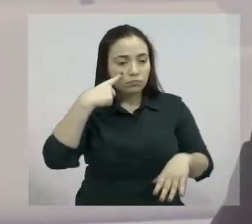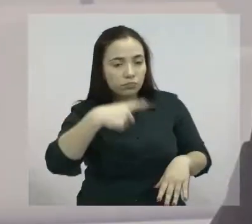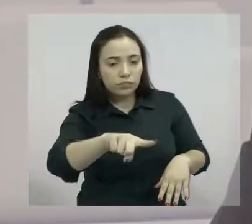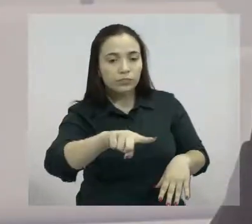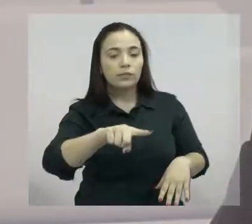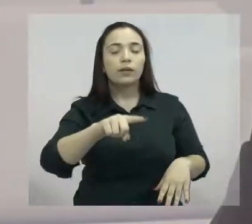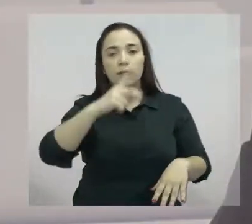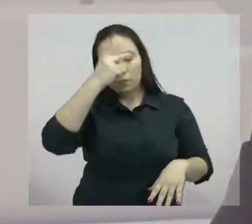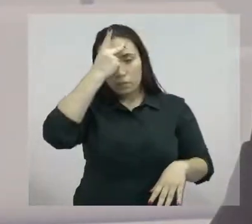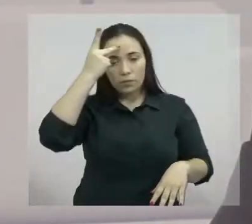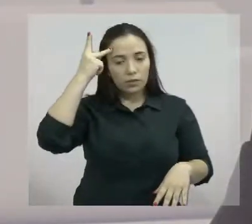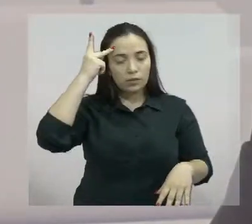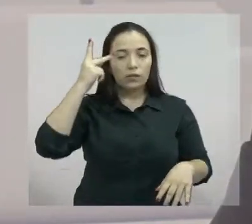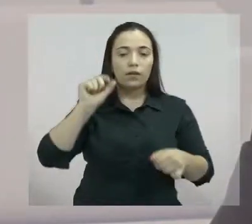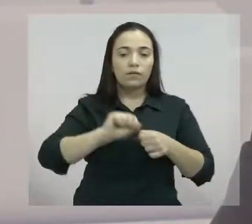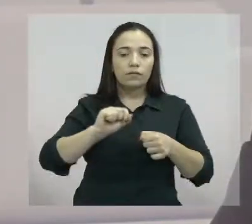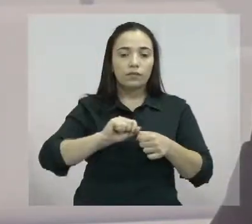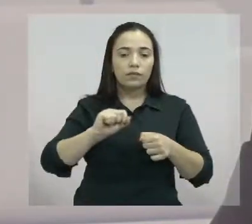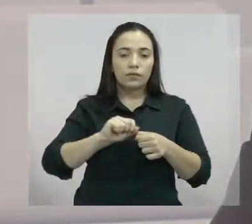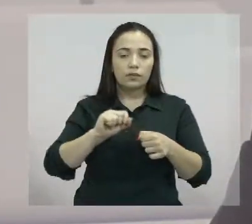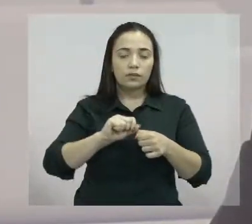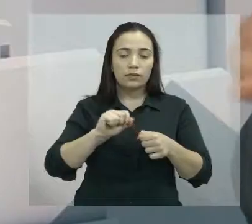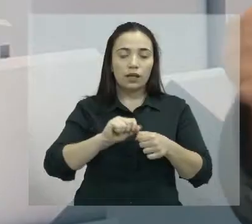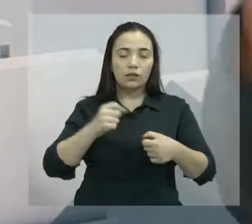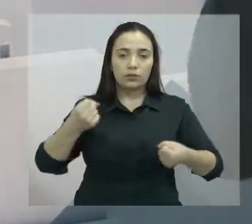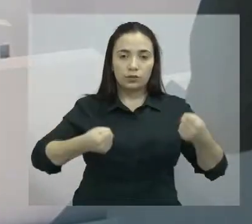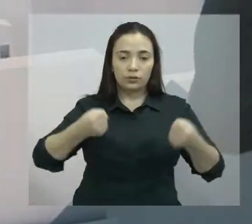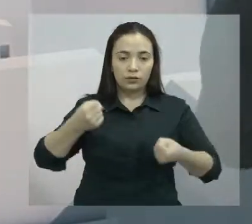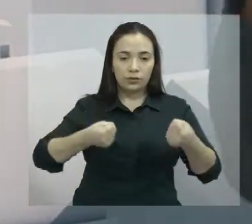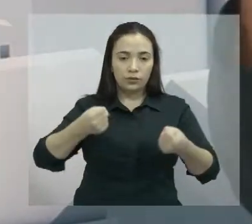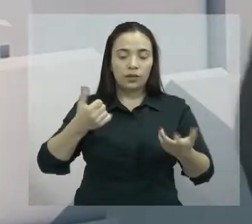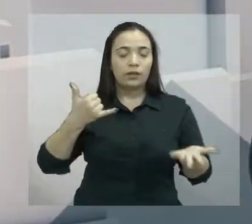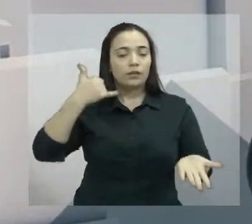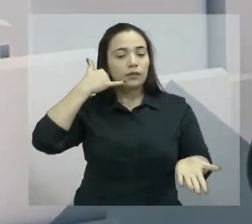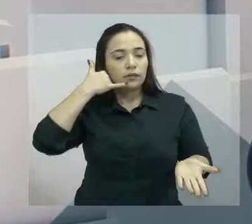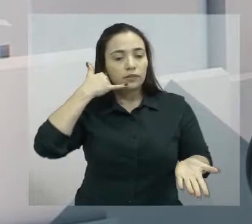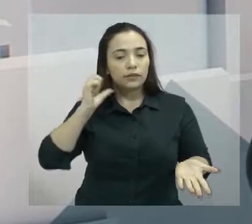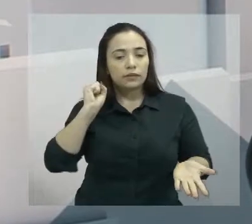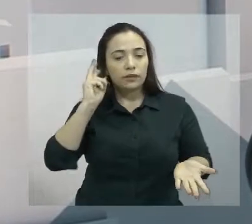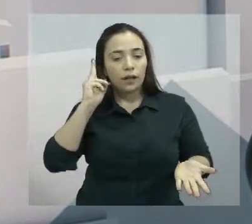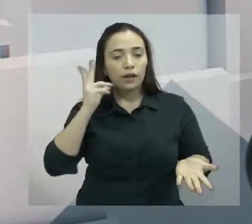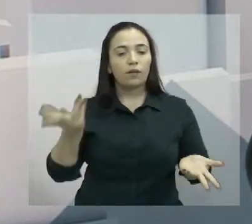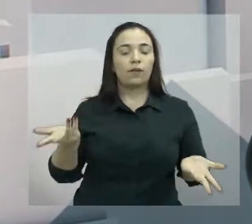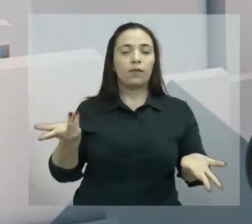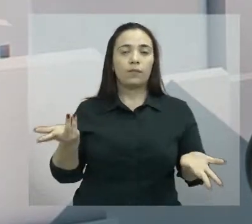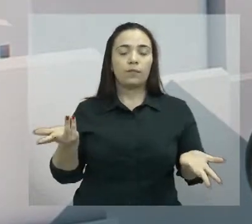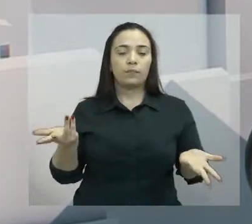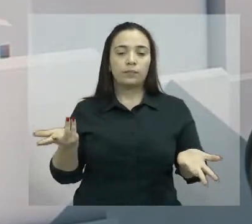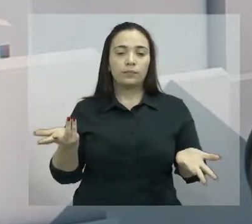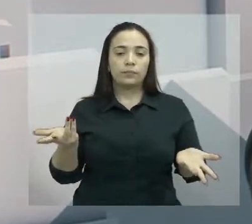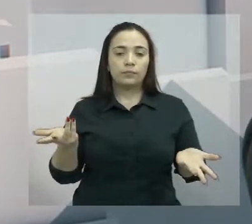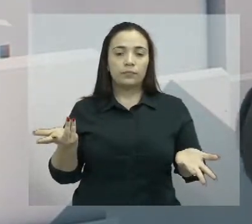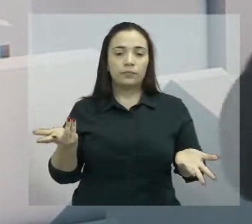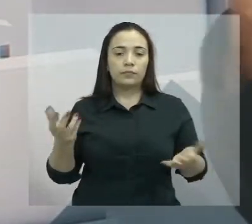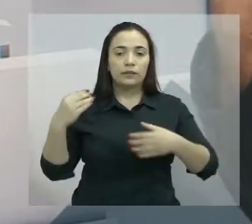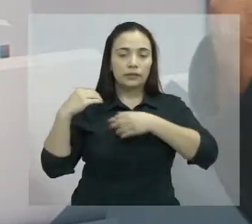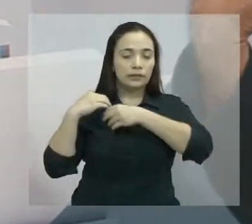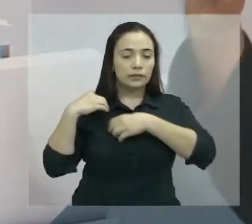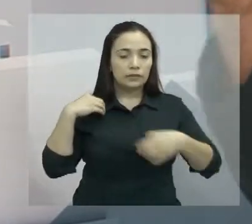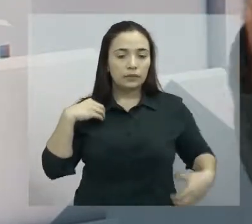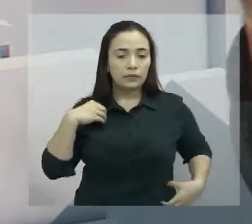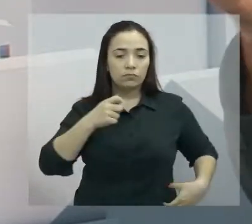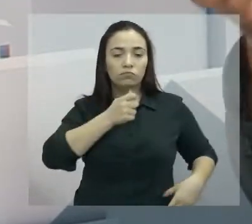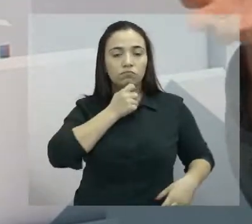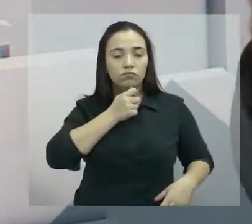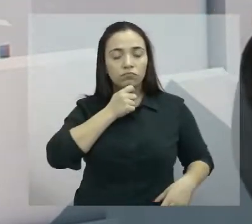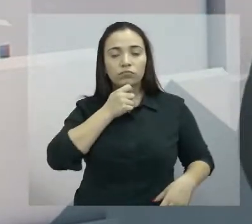flagrem motoristas cometendo infração ao dirigir. Por exemplo, conversar ao celular, né, e não usar o cinto. Não usar o cinto,